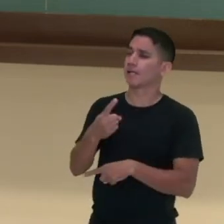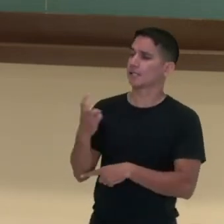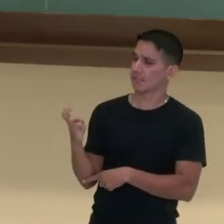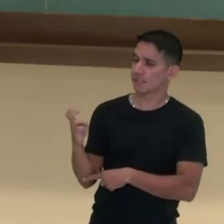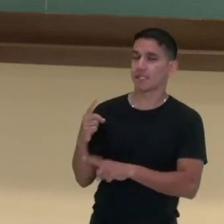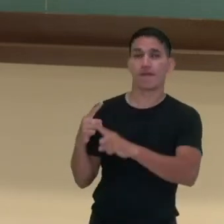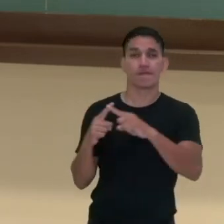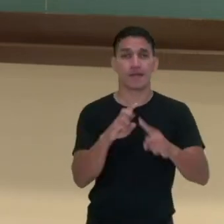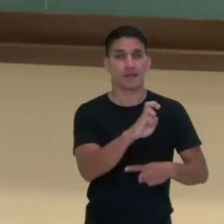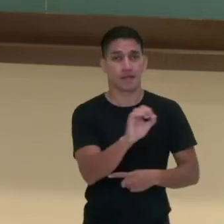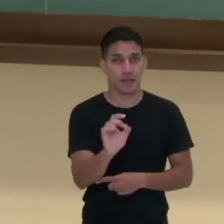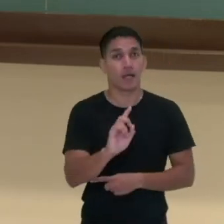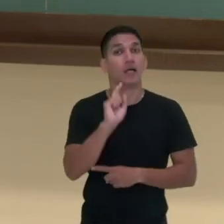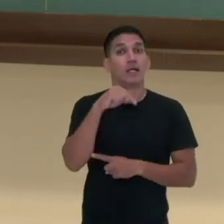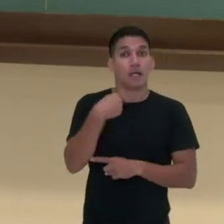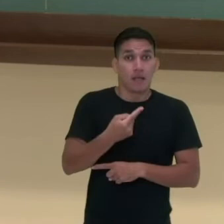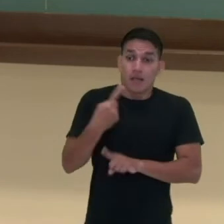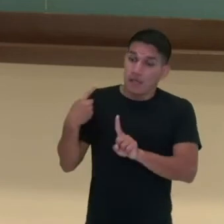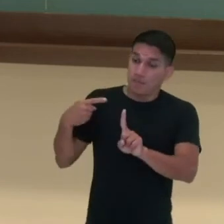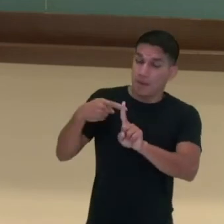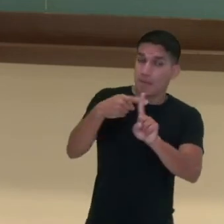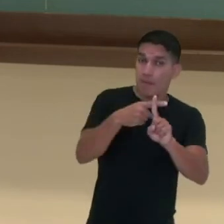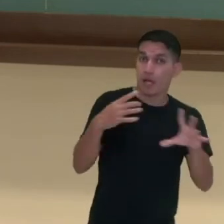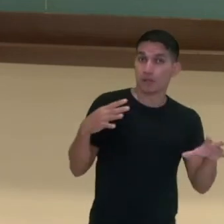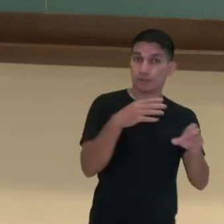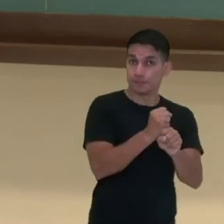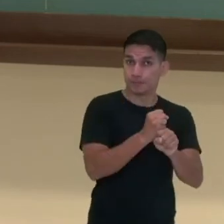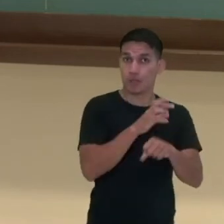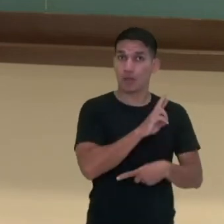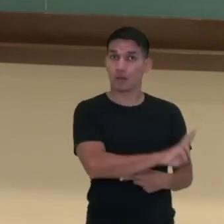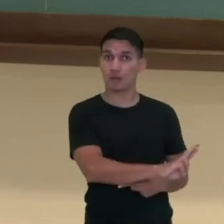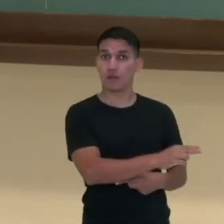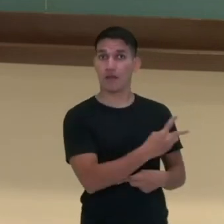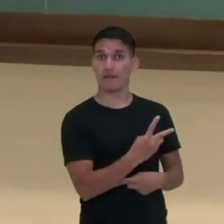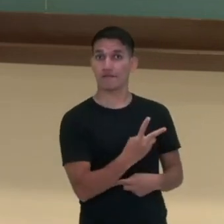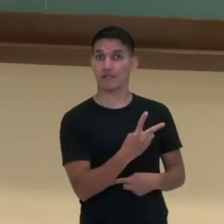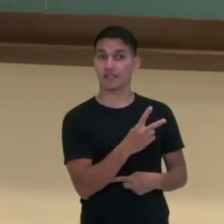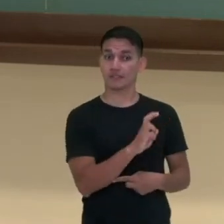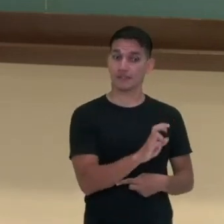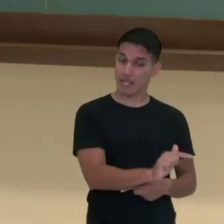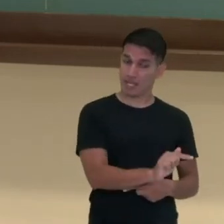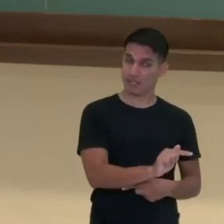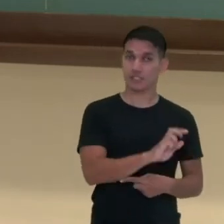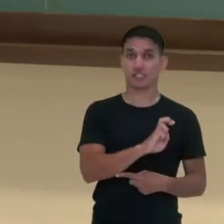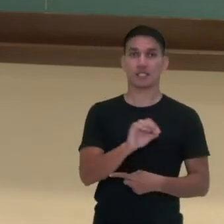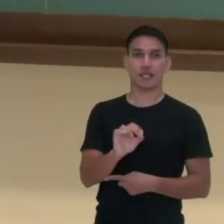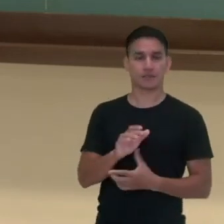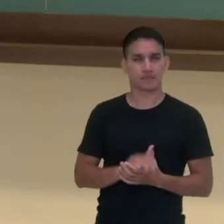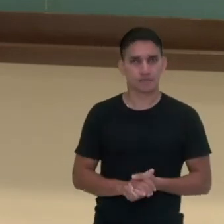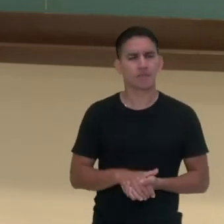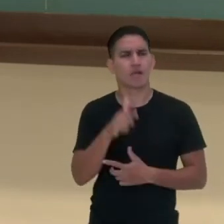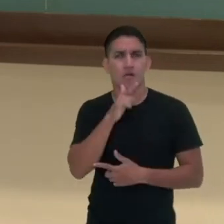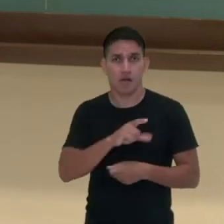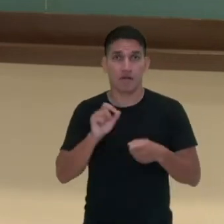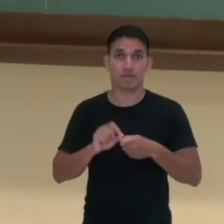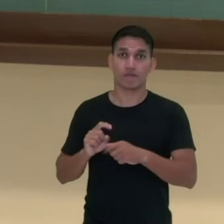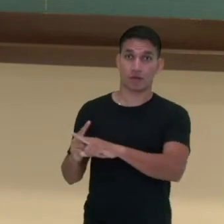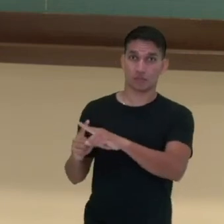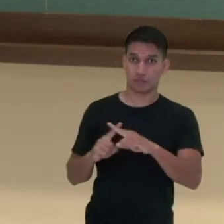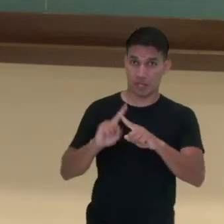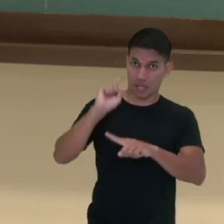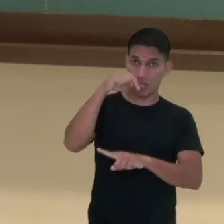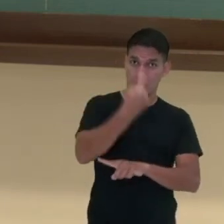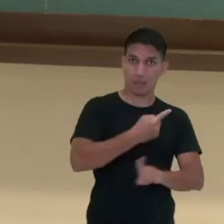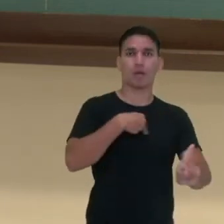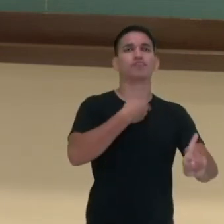vezes 500 e somei os resultados. A soma deu 27.500. Realizei as multiplicações e na sequência